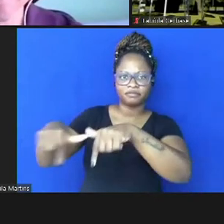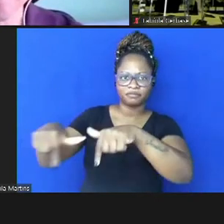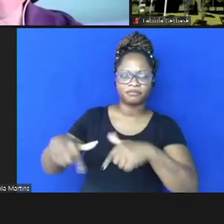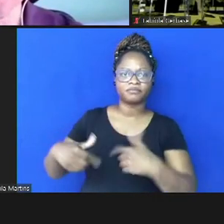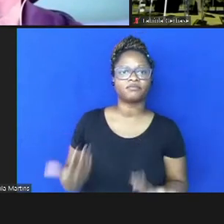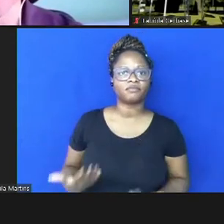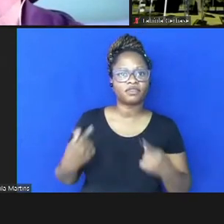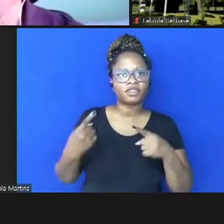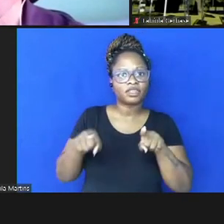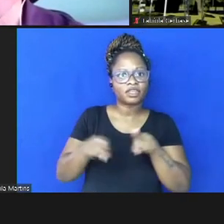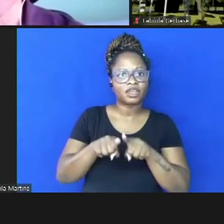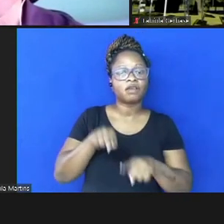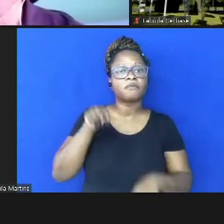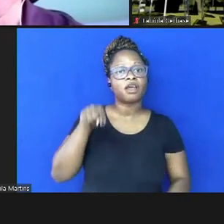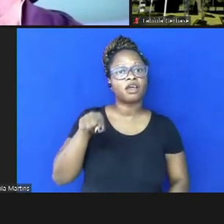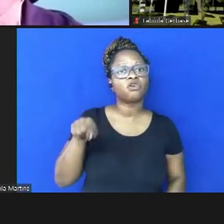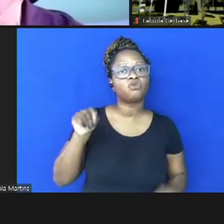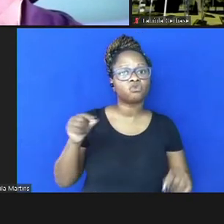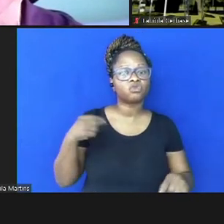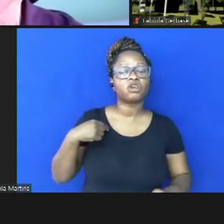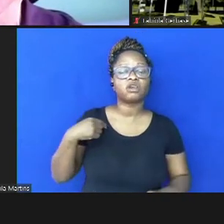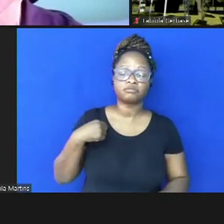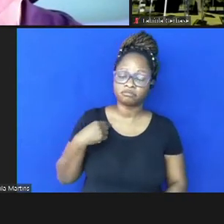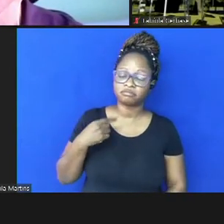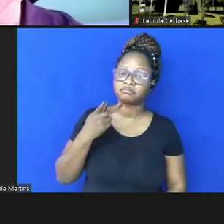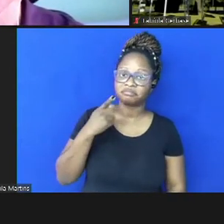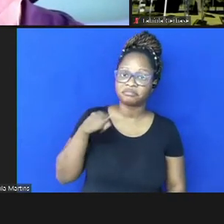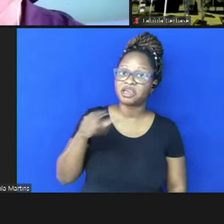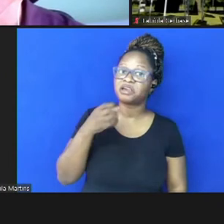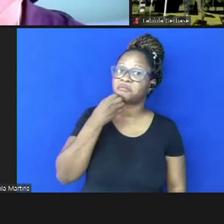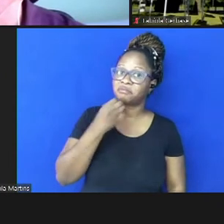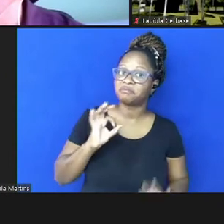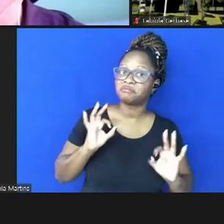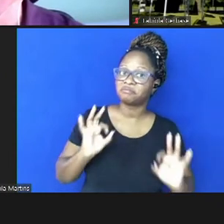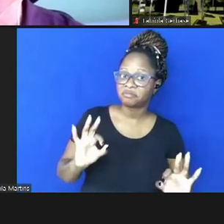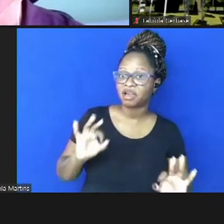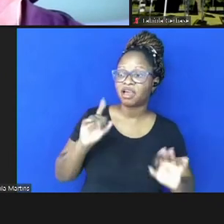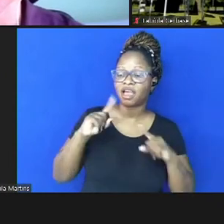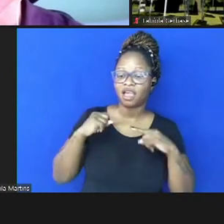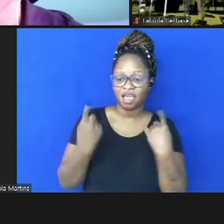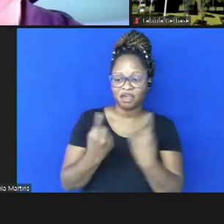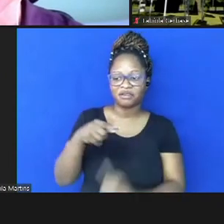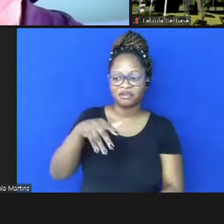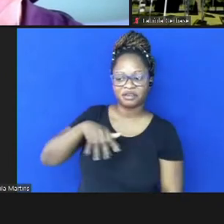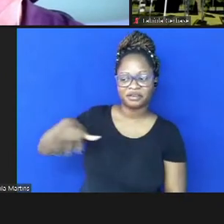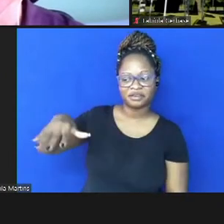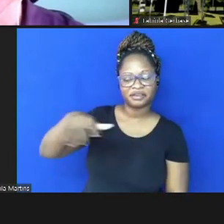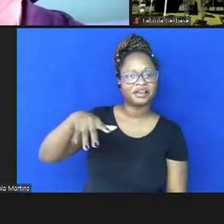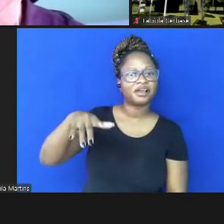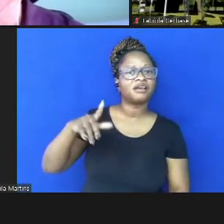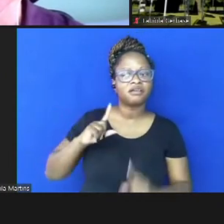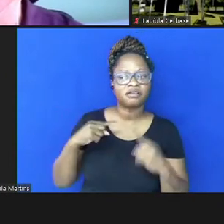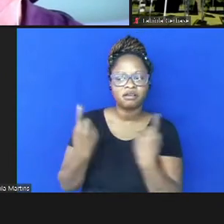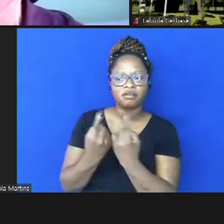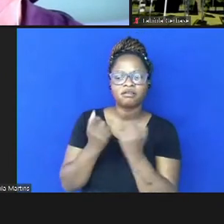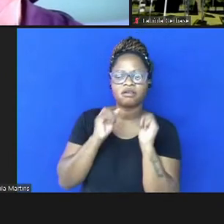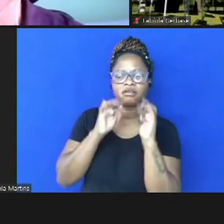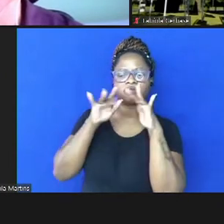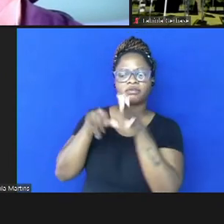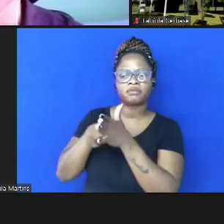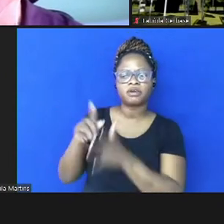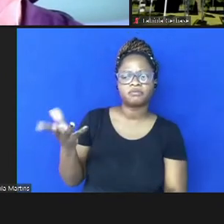Foster, eu indico, é super boa a reunião. Ela reúne pesquisadores de excelência, assim,